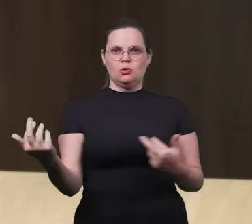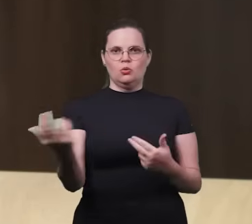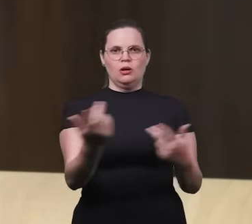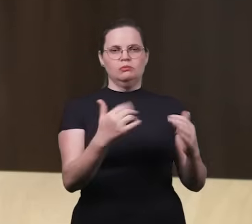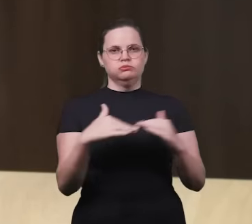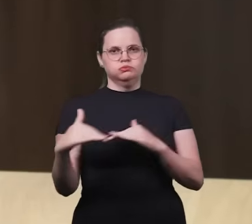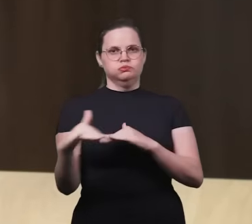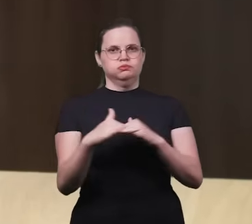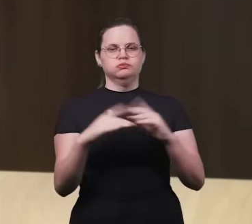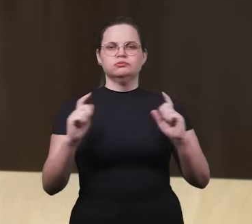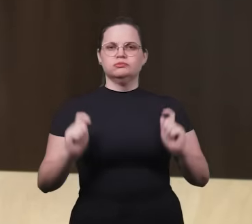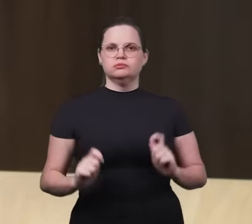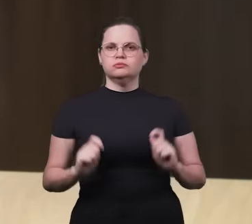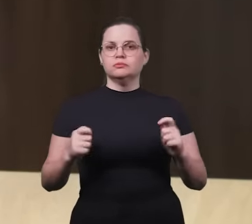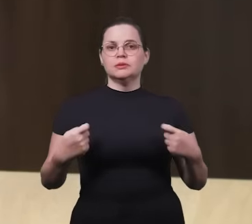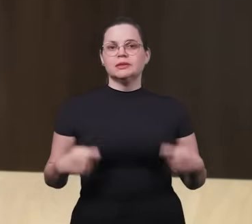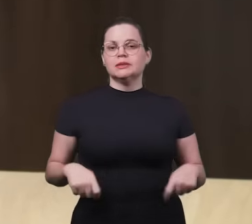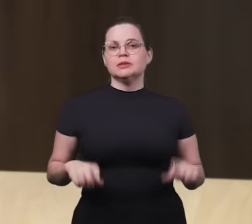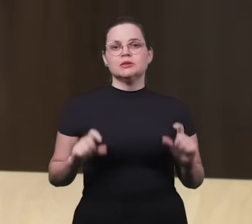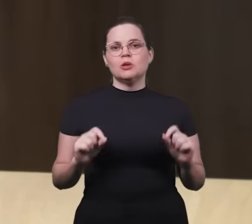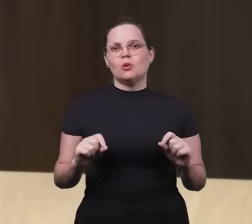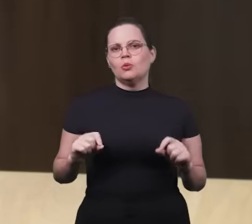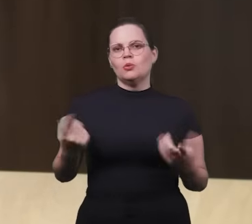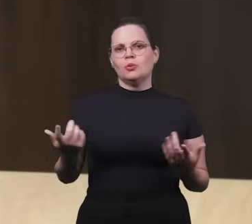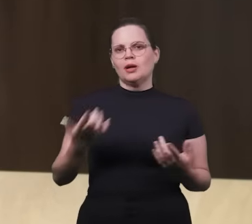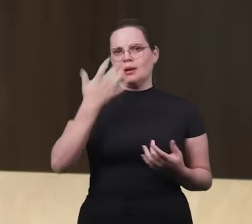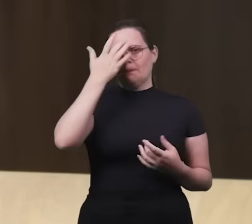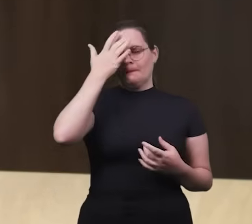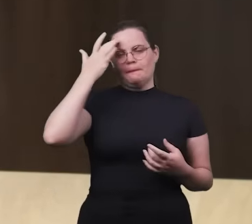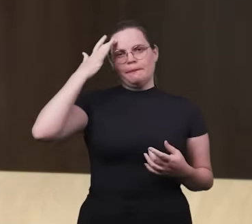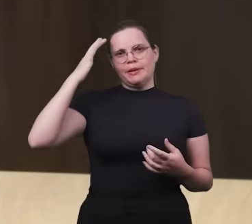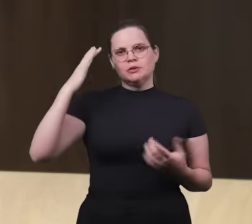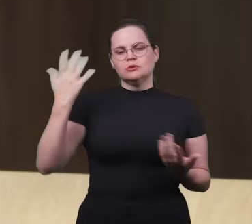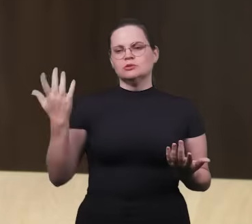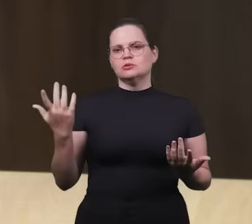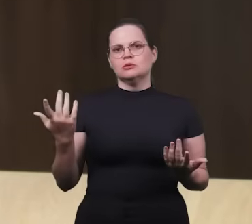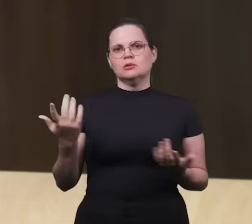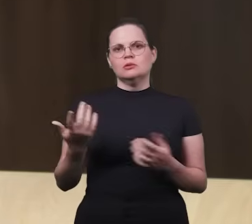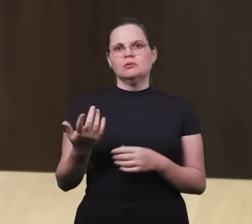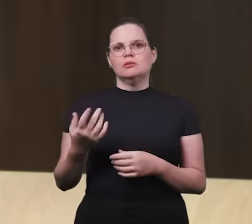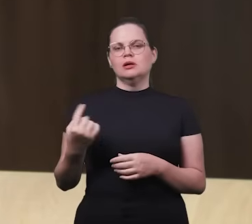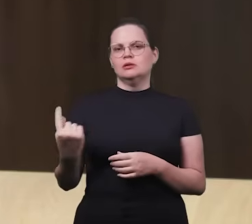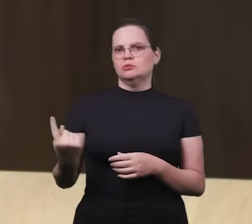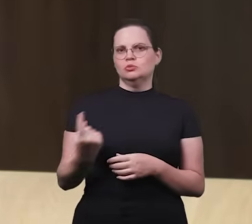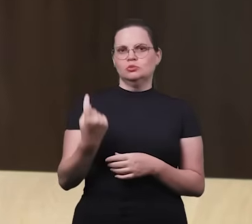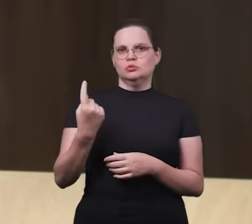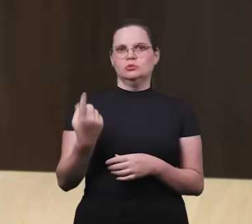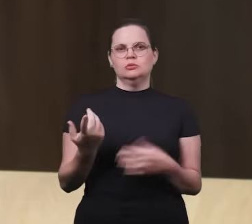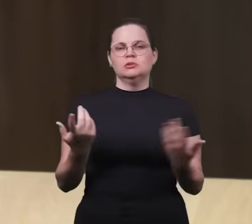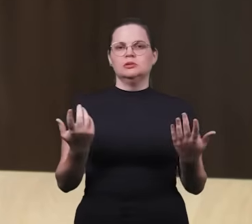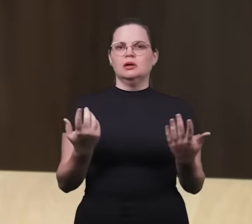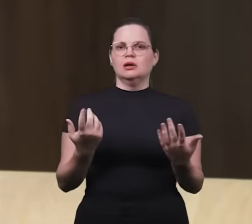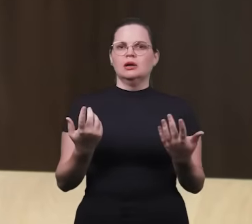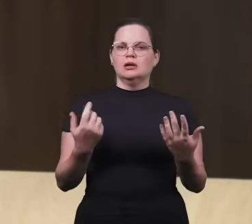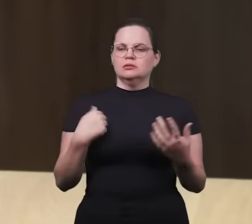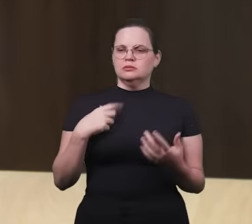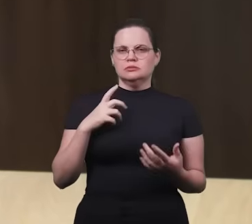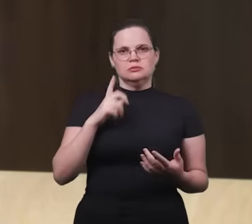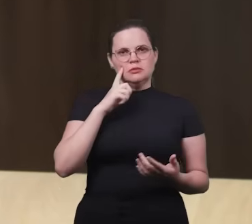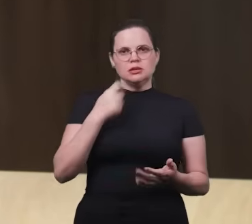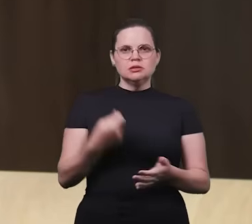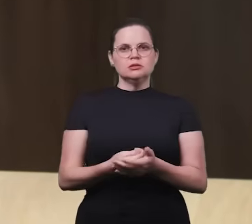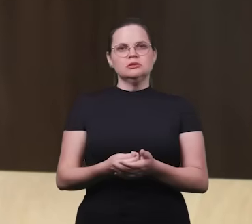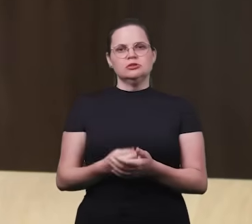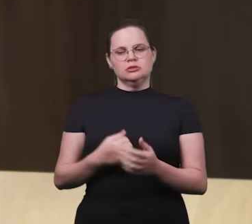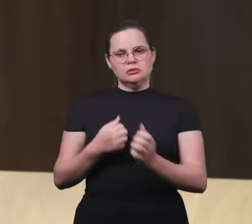tão somente o homem se levantar. No caso de Pedro aqui, ele deixou para trás ali